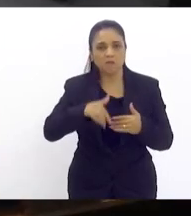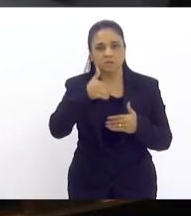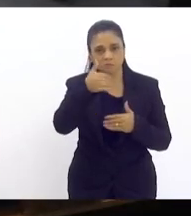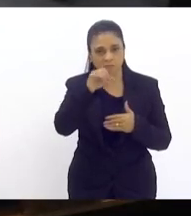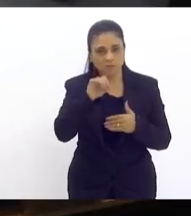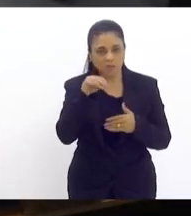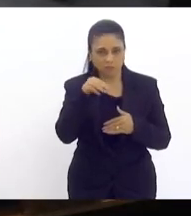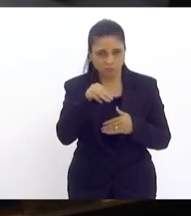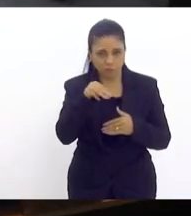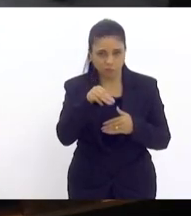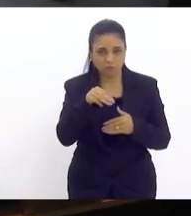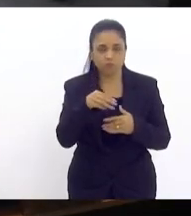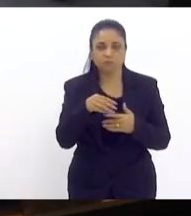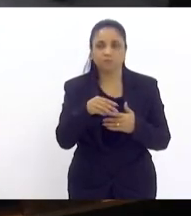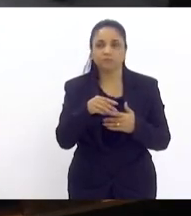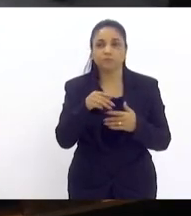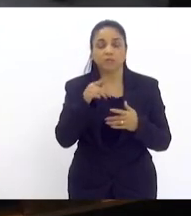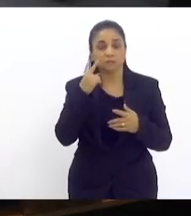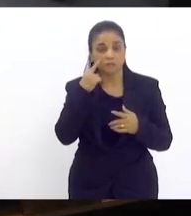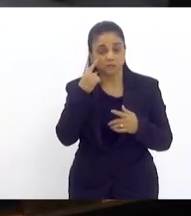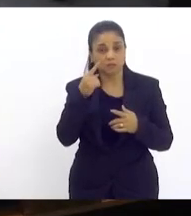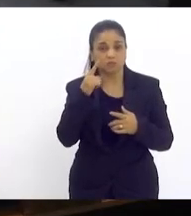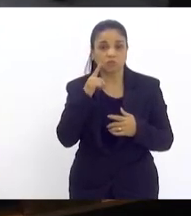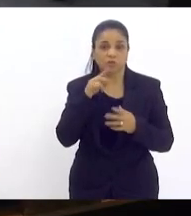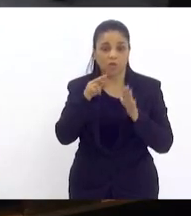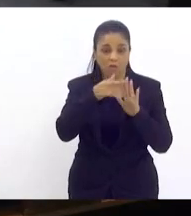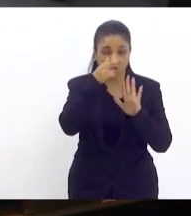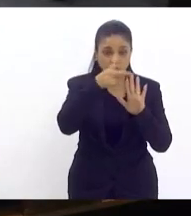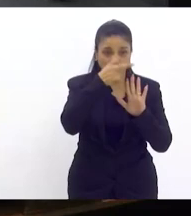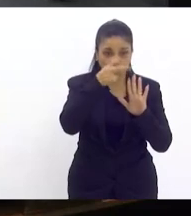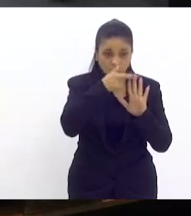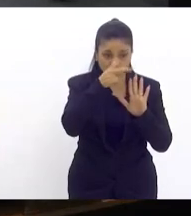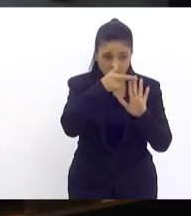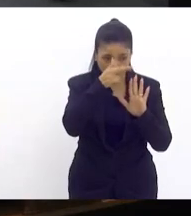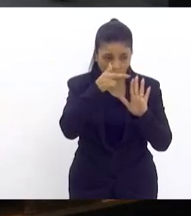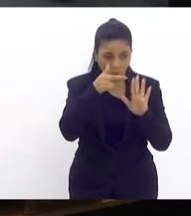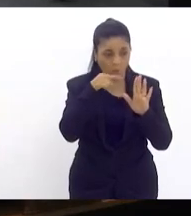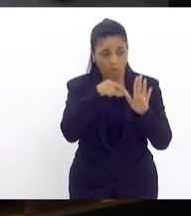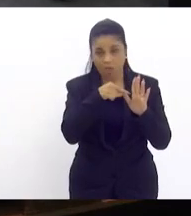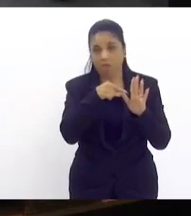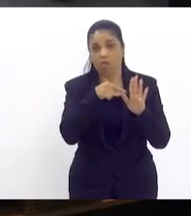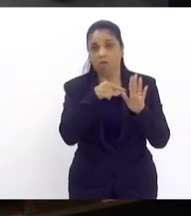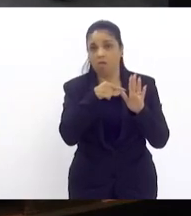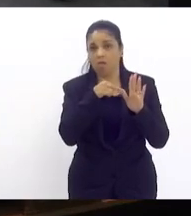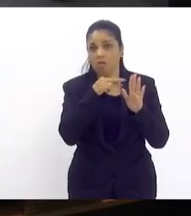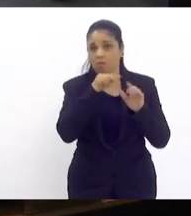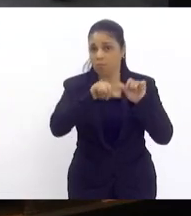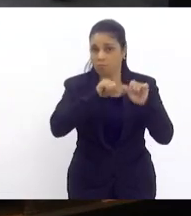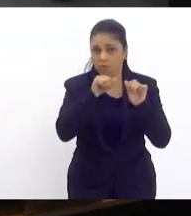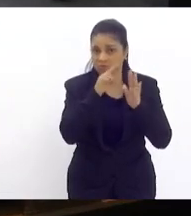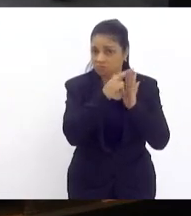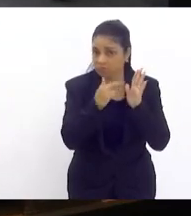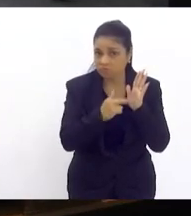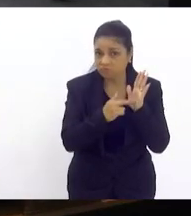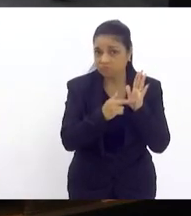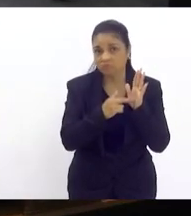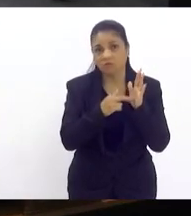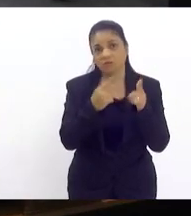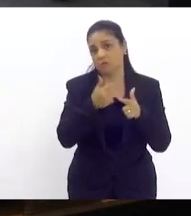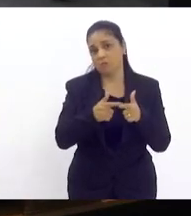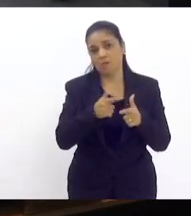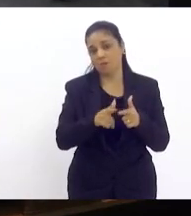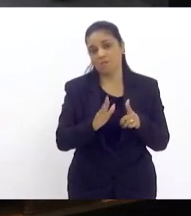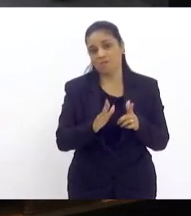se todo Rodrigo se a gente encarar toda a resolução como alteração no Regimento vai virar um caos porque os projetos as medalhas são projetos de